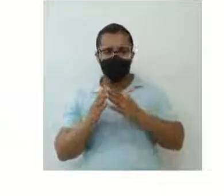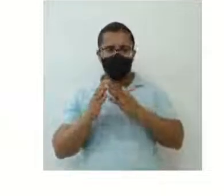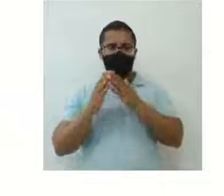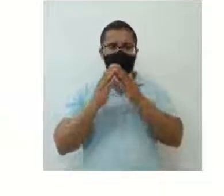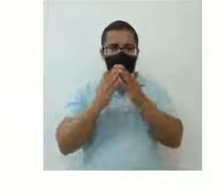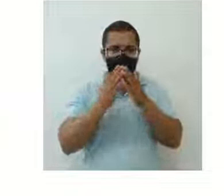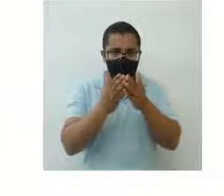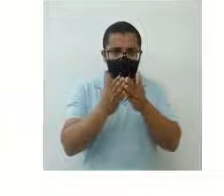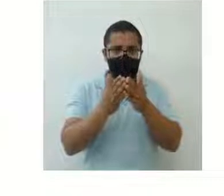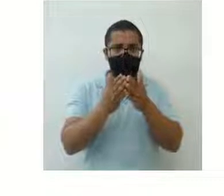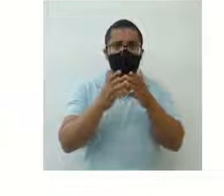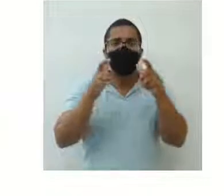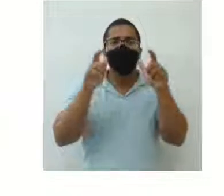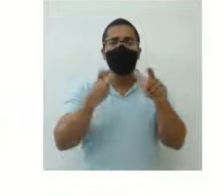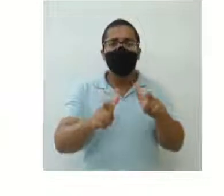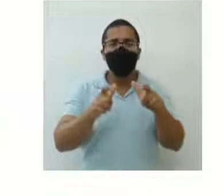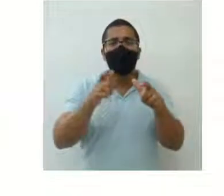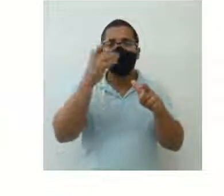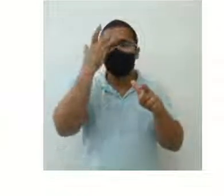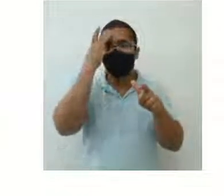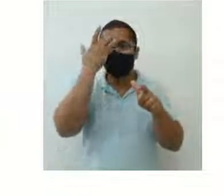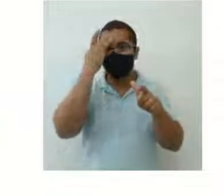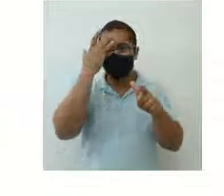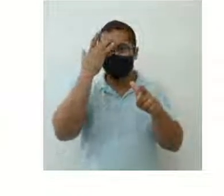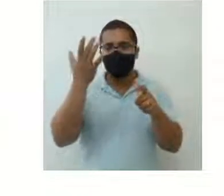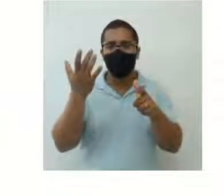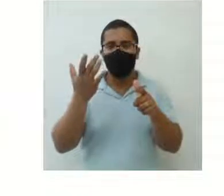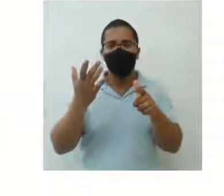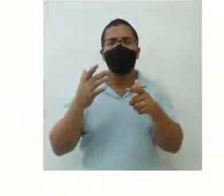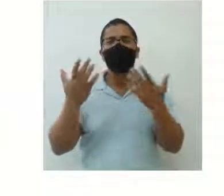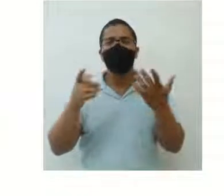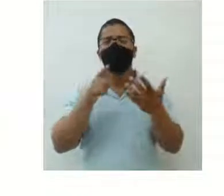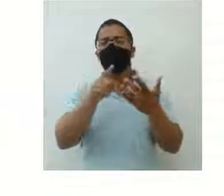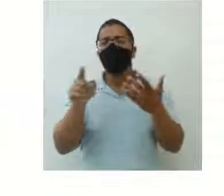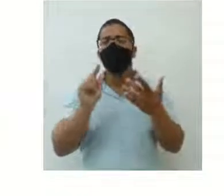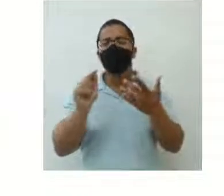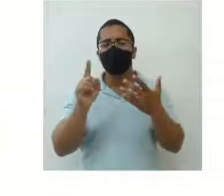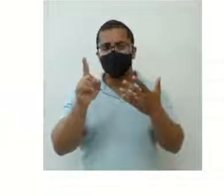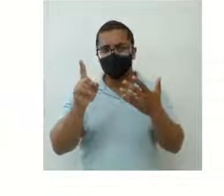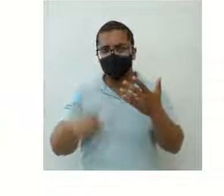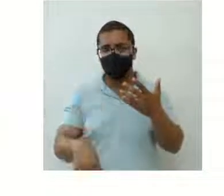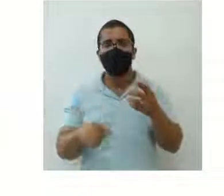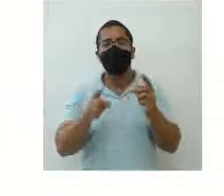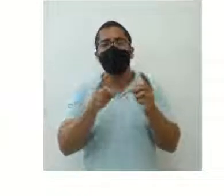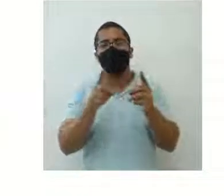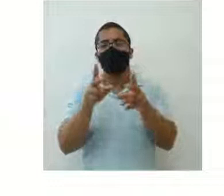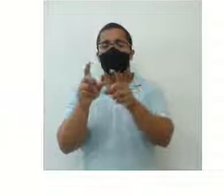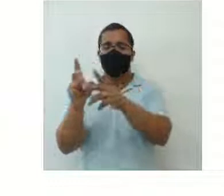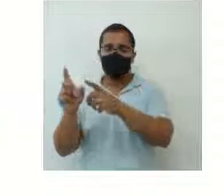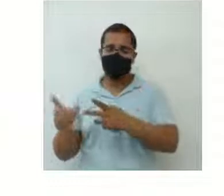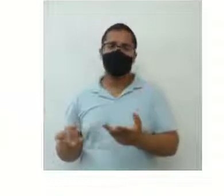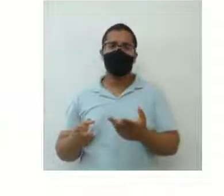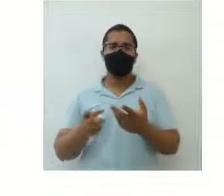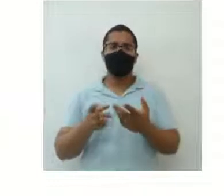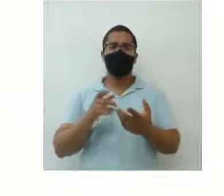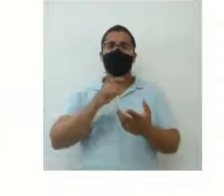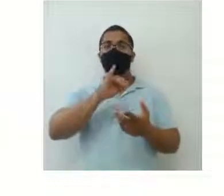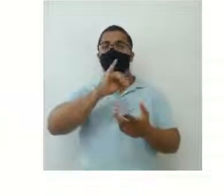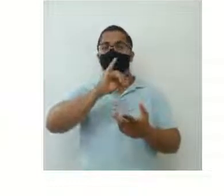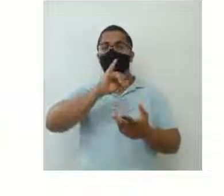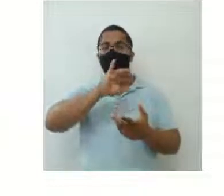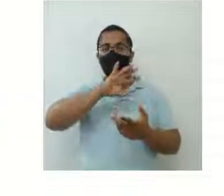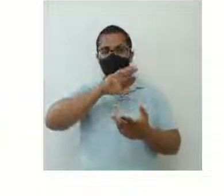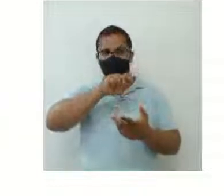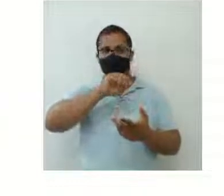Índia. Então, praticou o quê? Praticou o comércio, cobrou impostos e